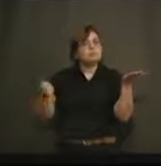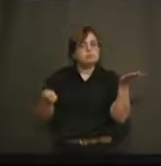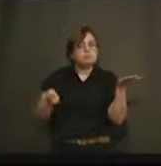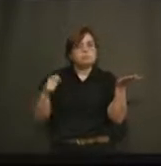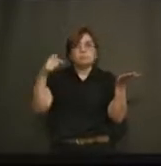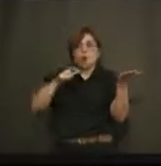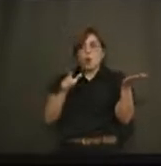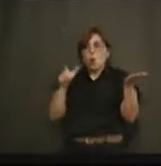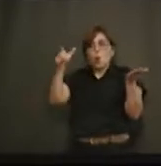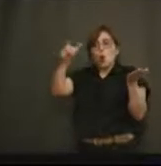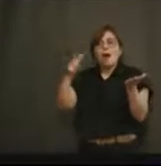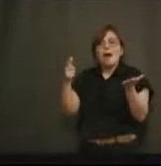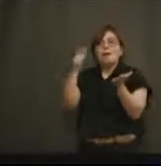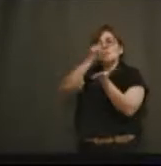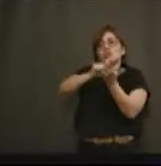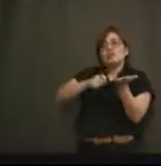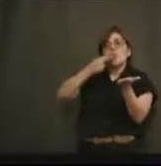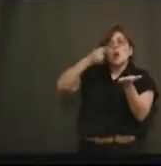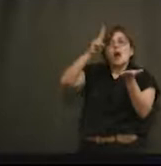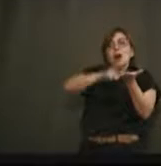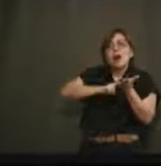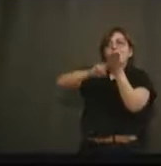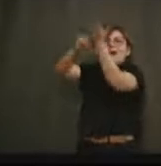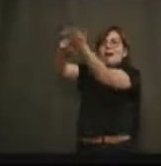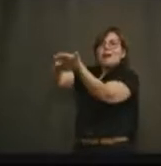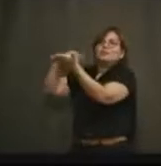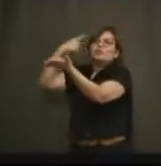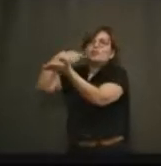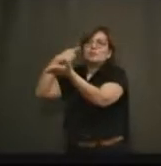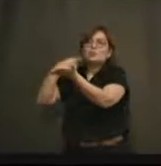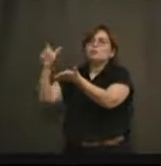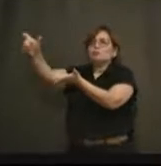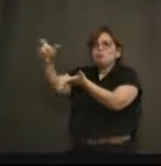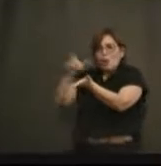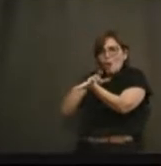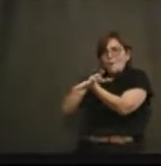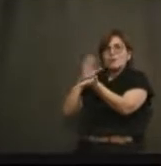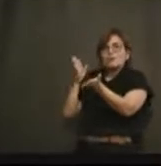Unidos. O Maurício ficou 6 meses em Princeton visitando Lefschetz.